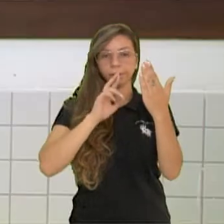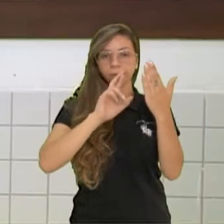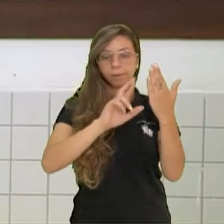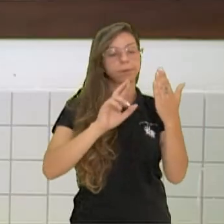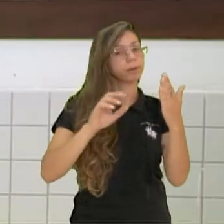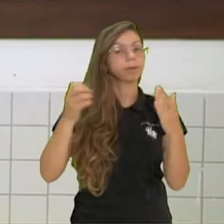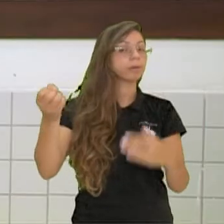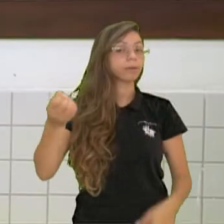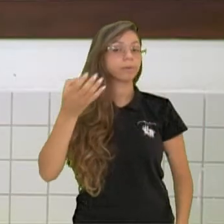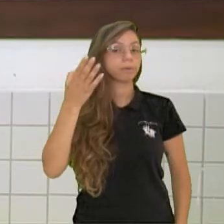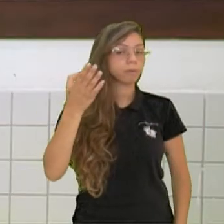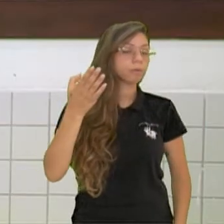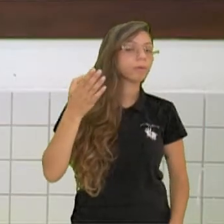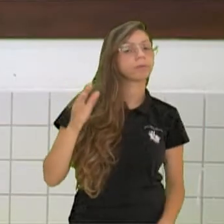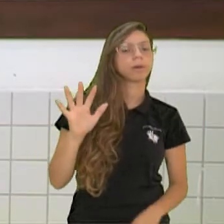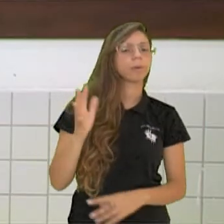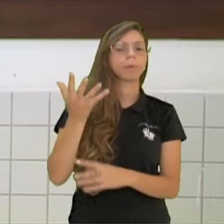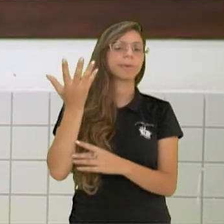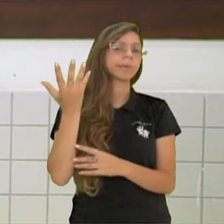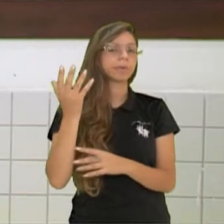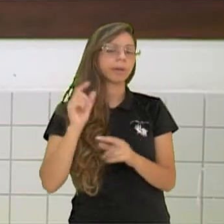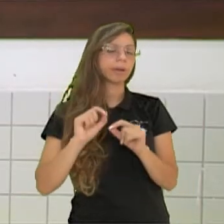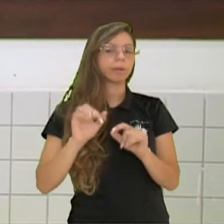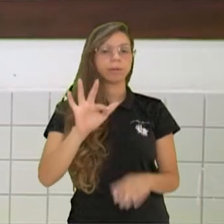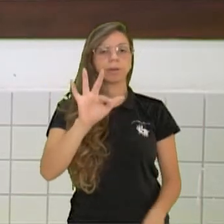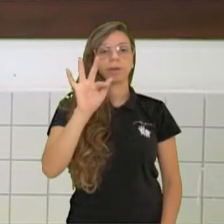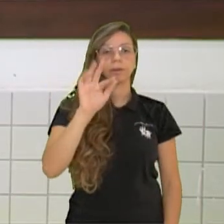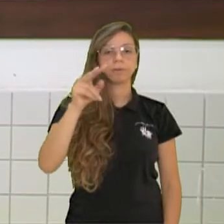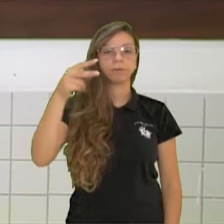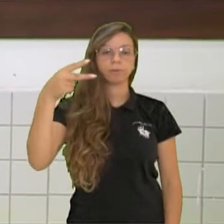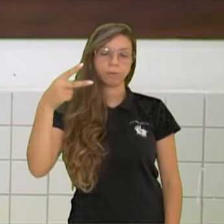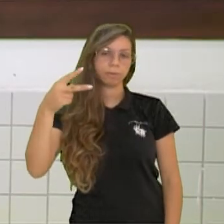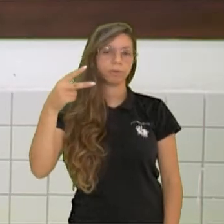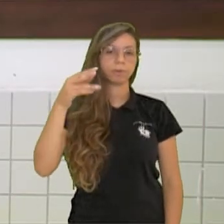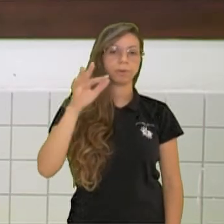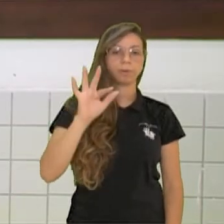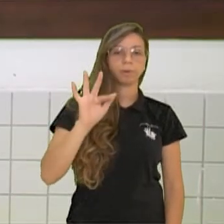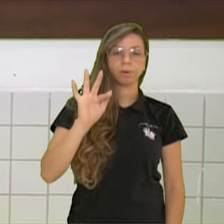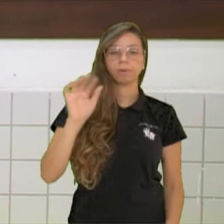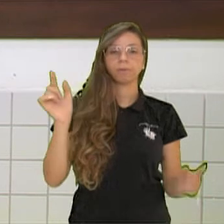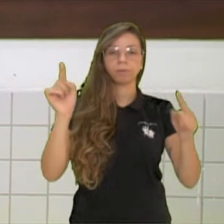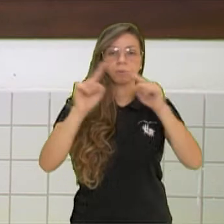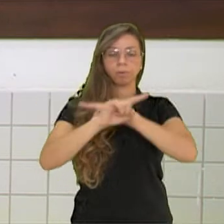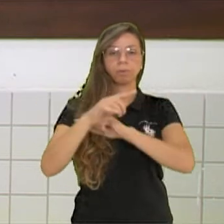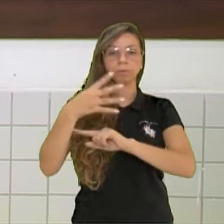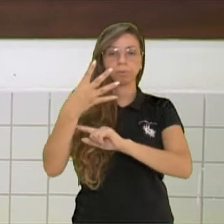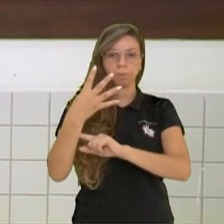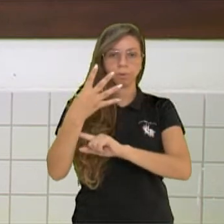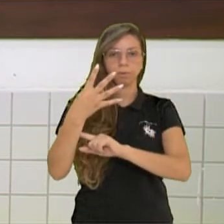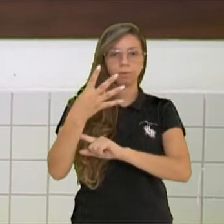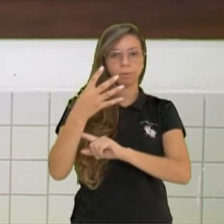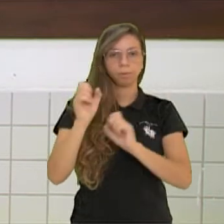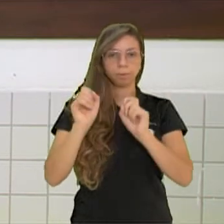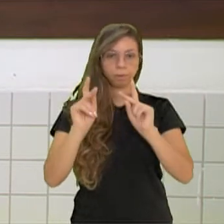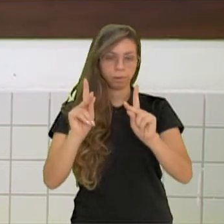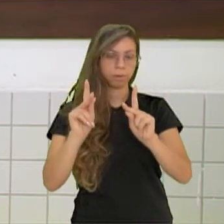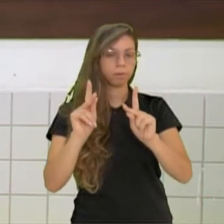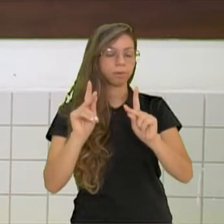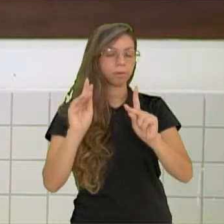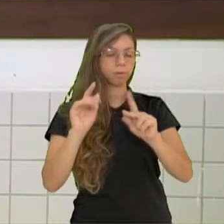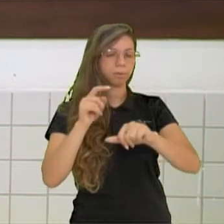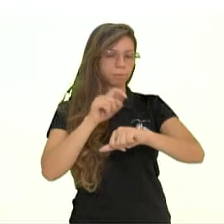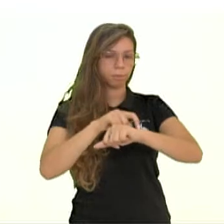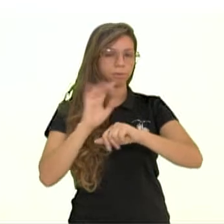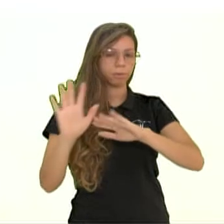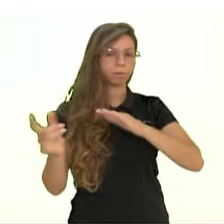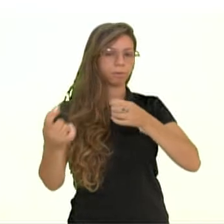de novidade entre eles, o que acontece com f de 2 e a função inversa do 4. Beleza? Tem uns